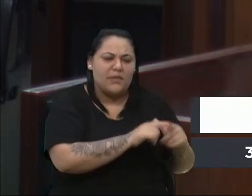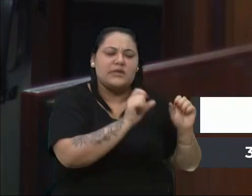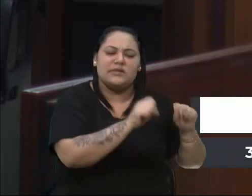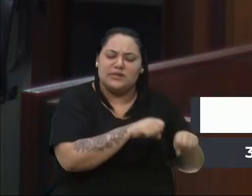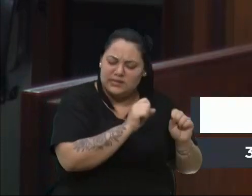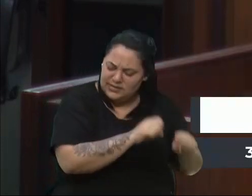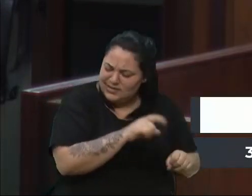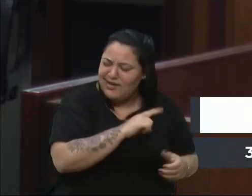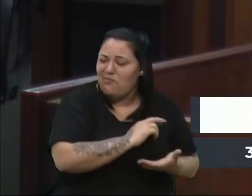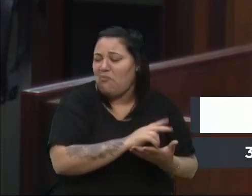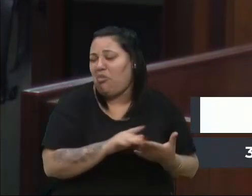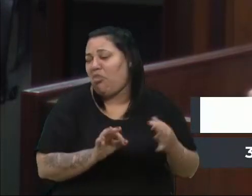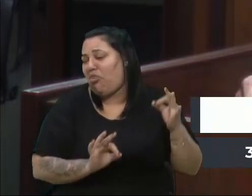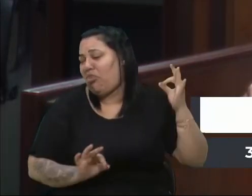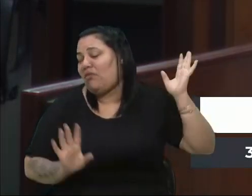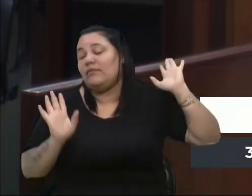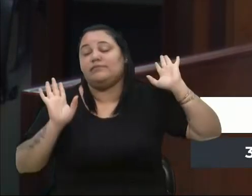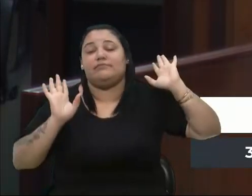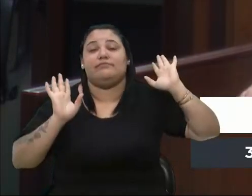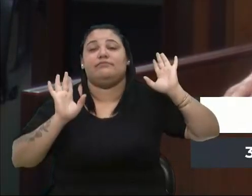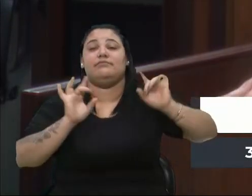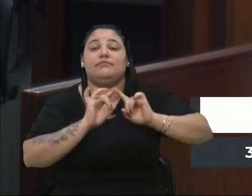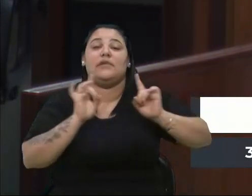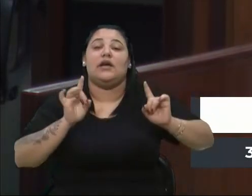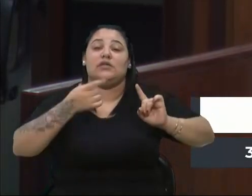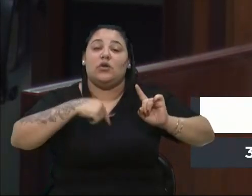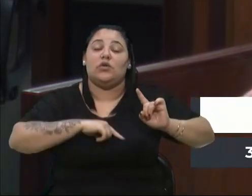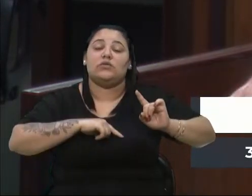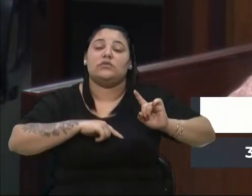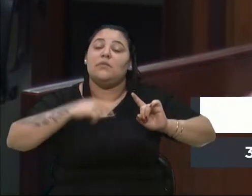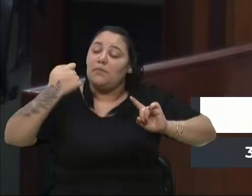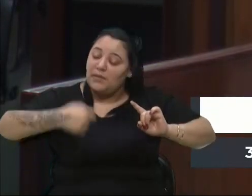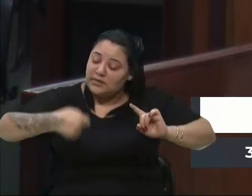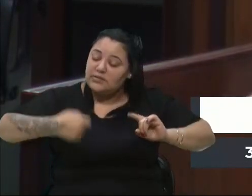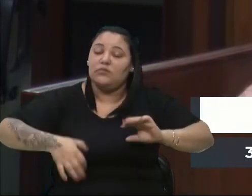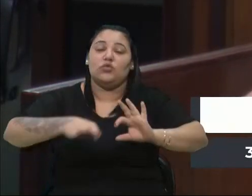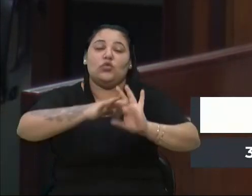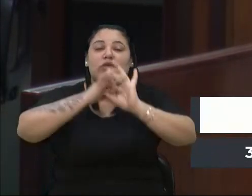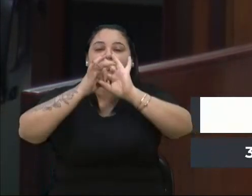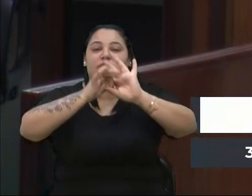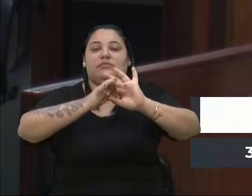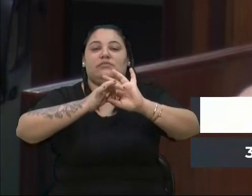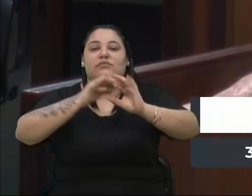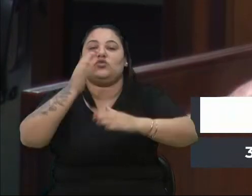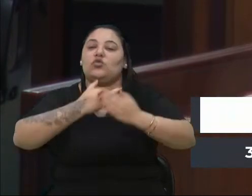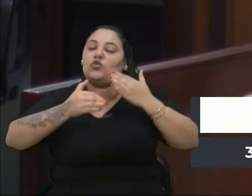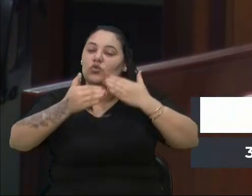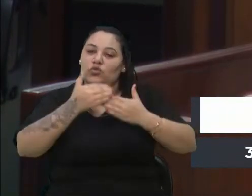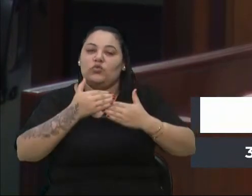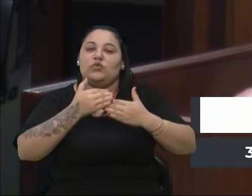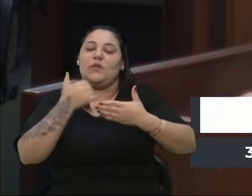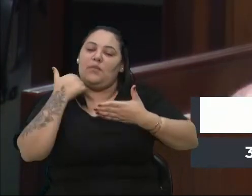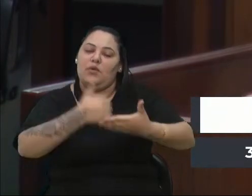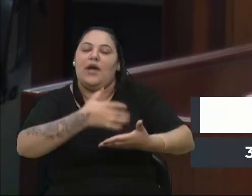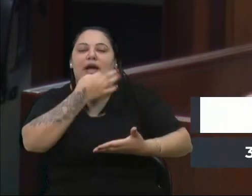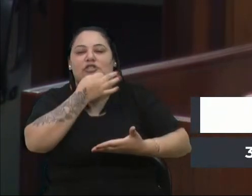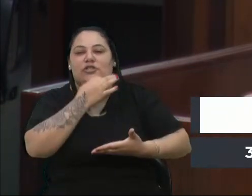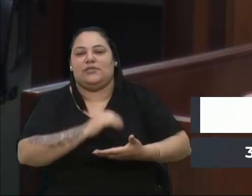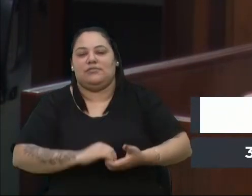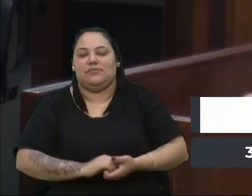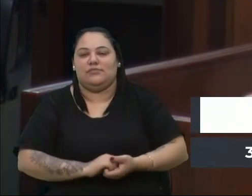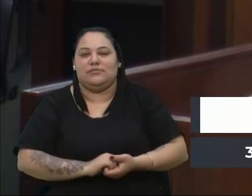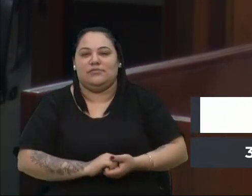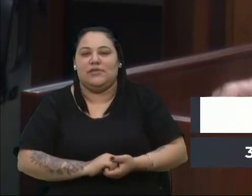vários problemas, mas precisamos, nessa hora de nós se unir, todos por Caxias, todos por